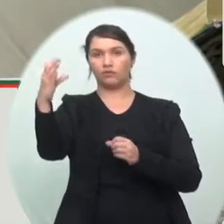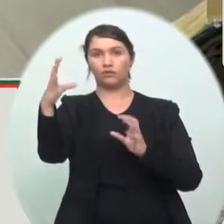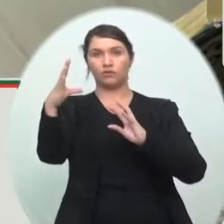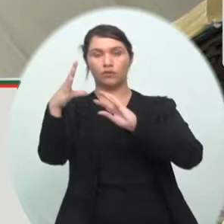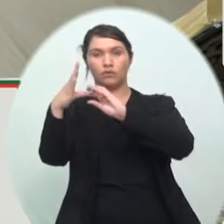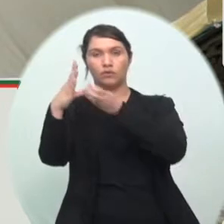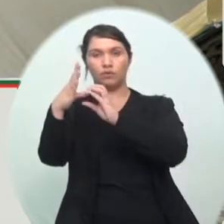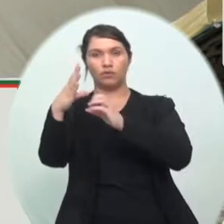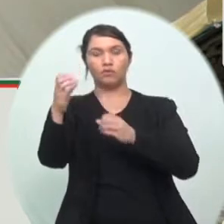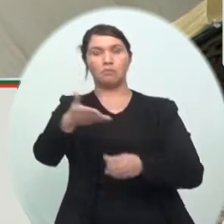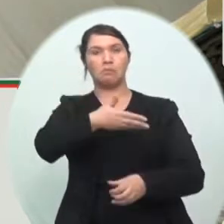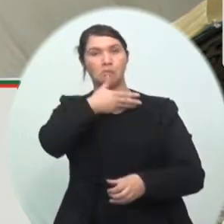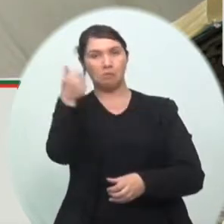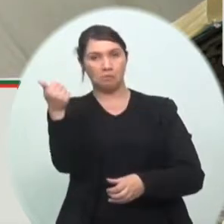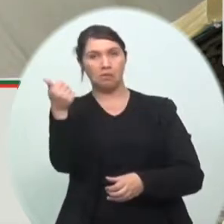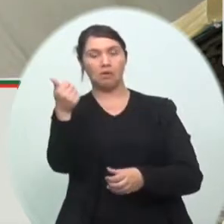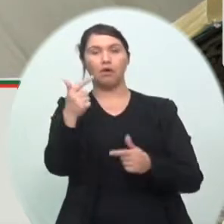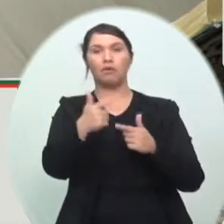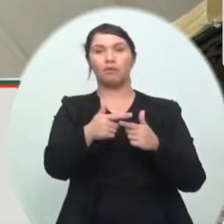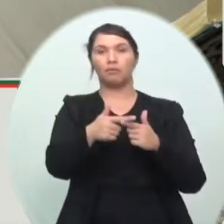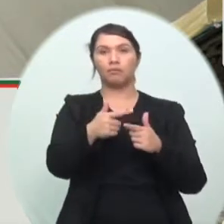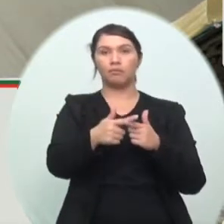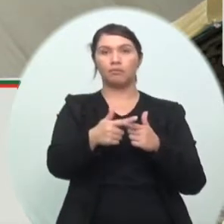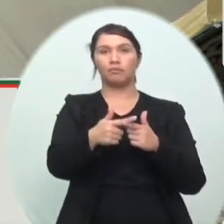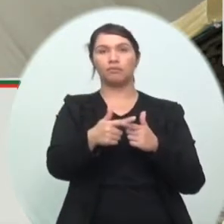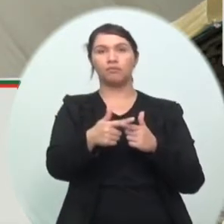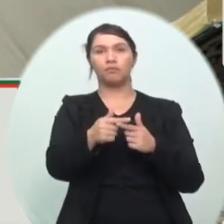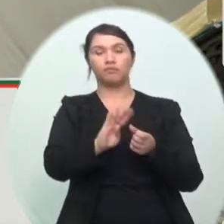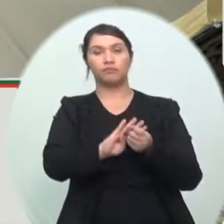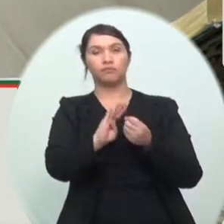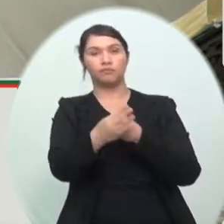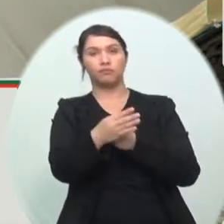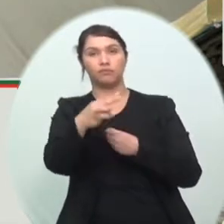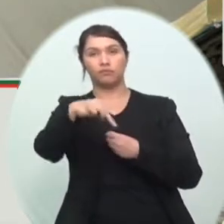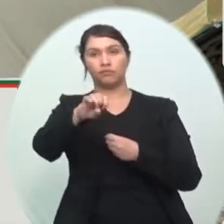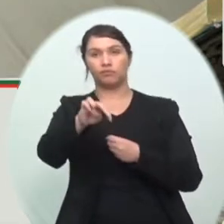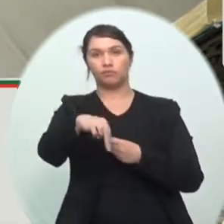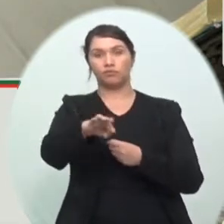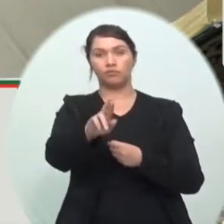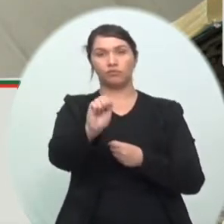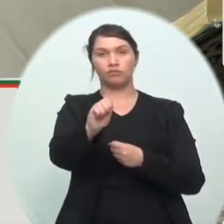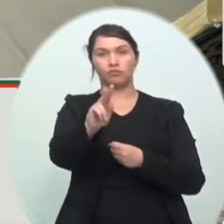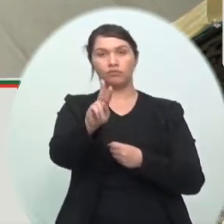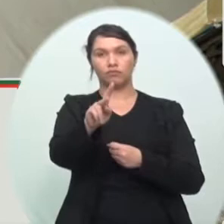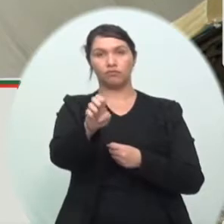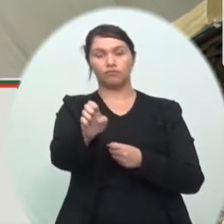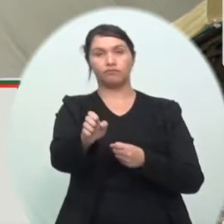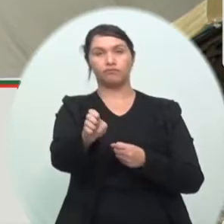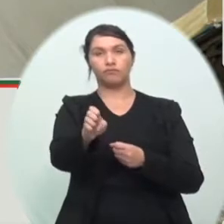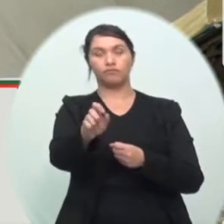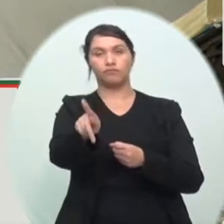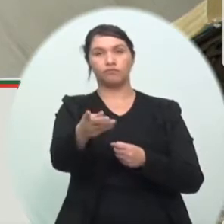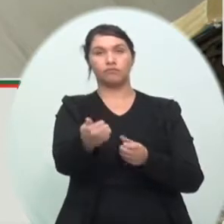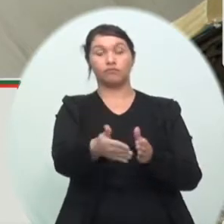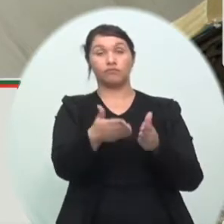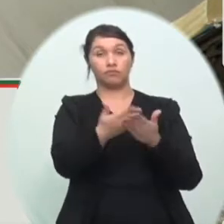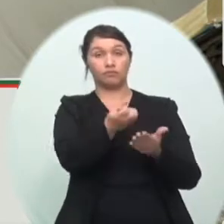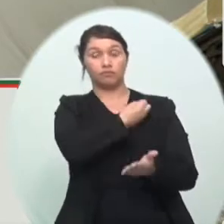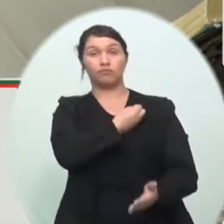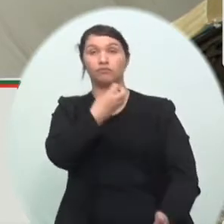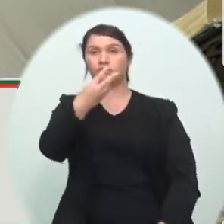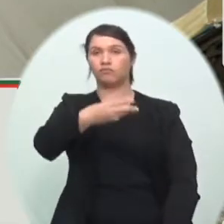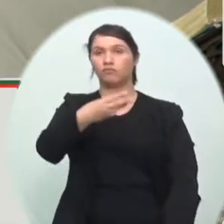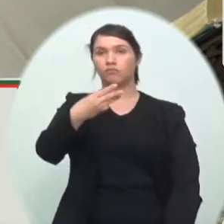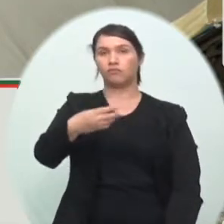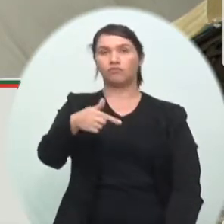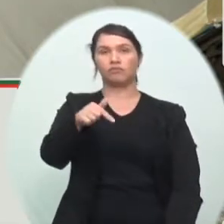Andrino Marcolino Bento, localizado no bairro Cidade Mineira Velha. Requerimento número 337/18,